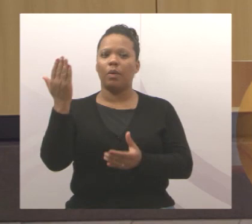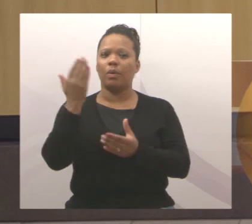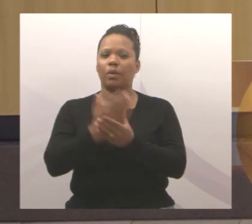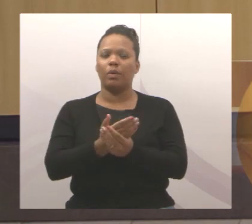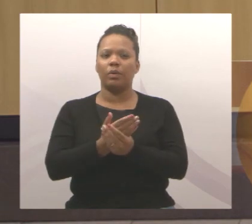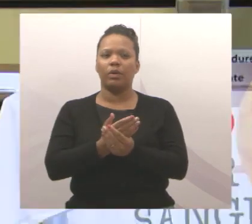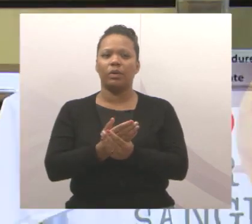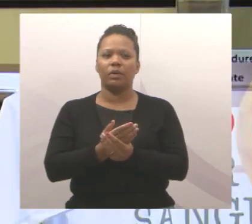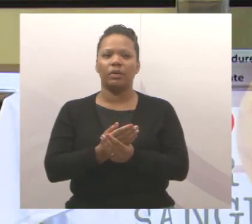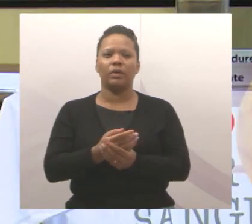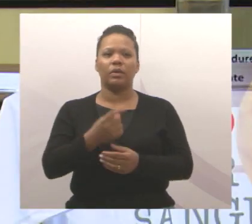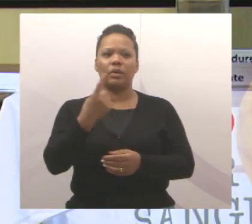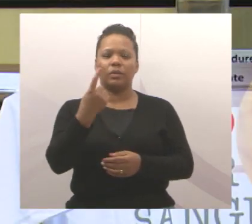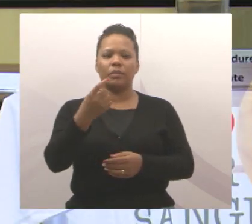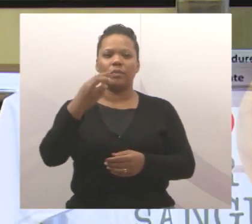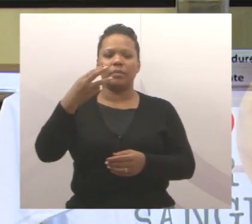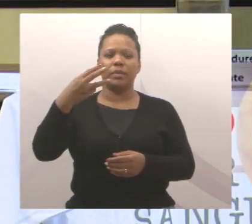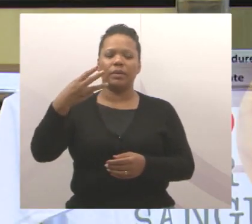número